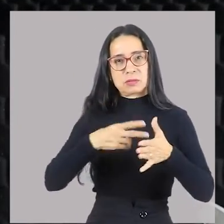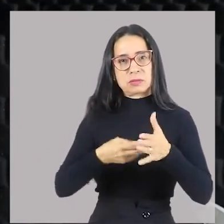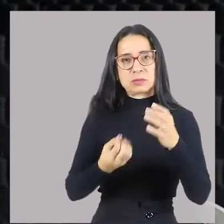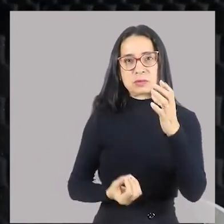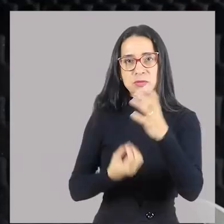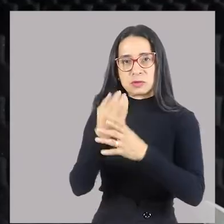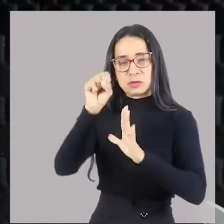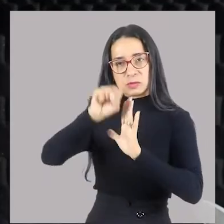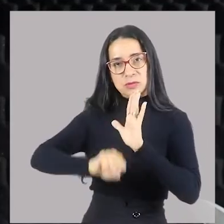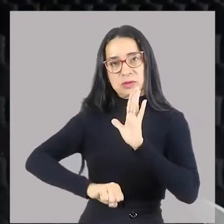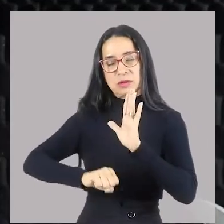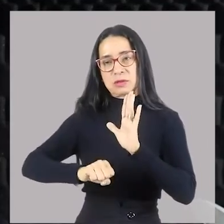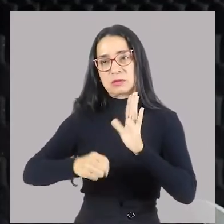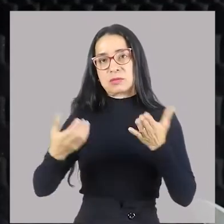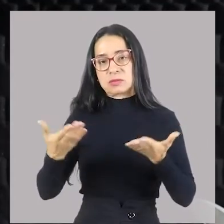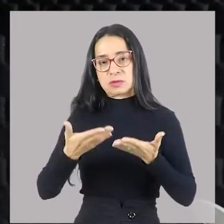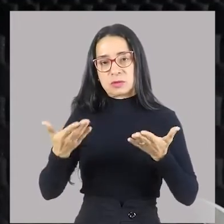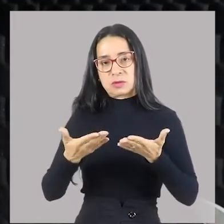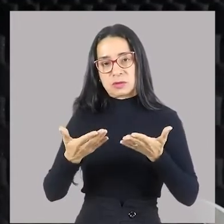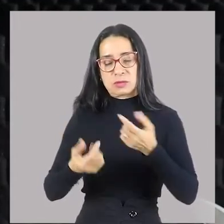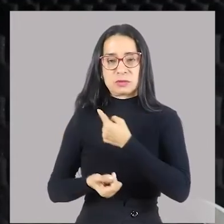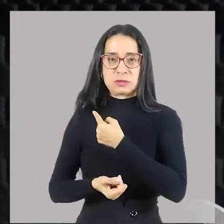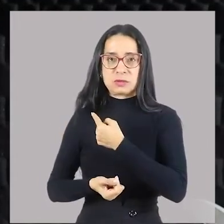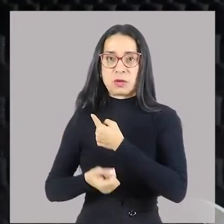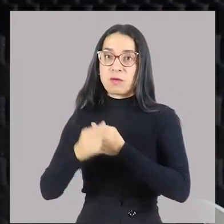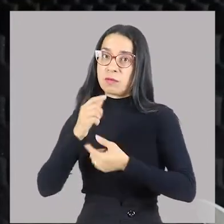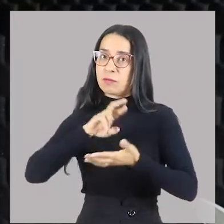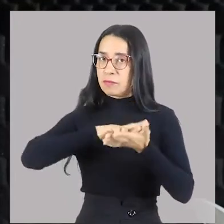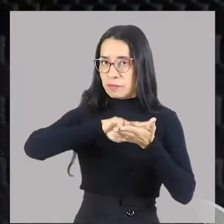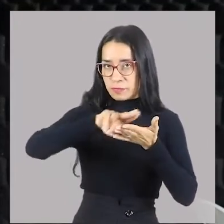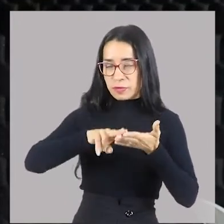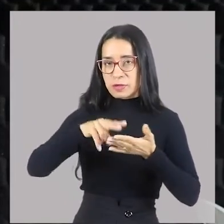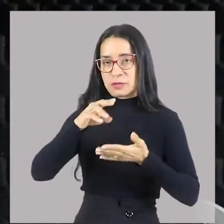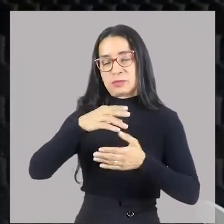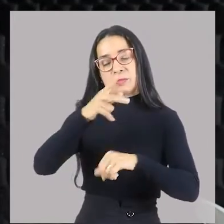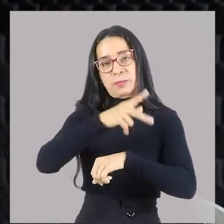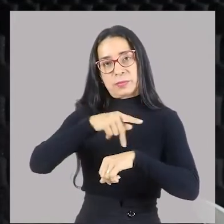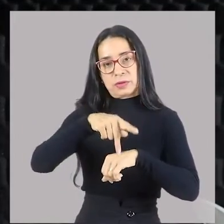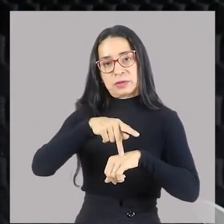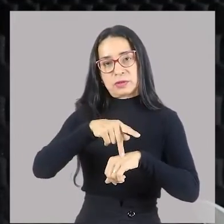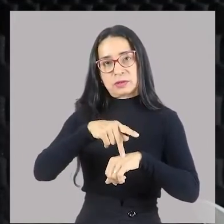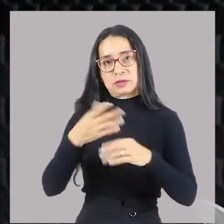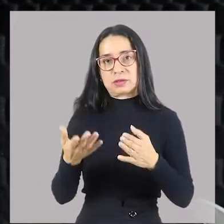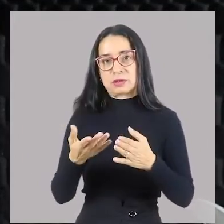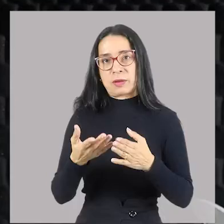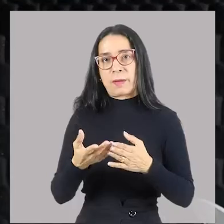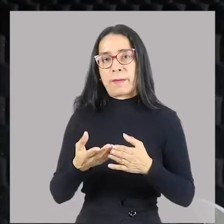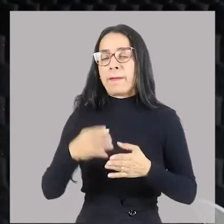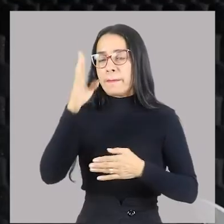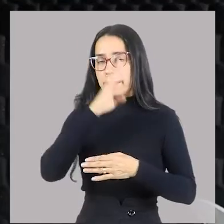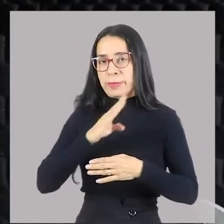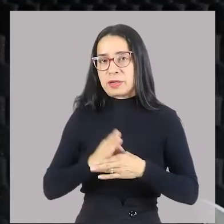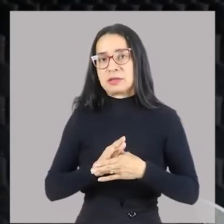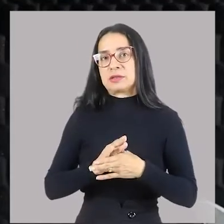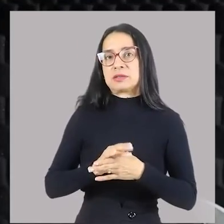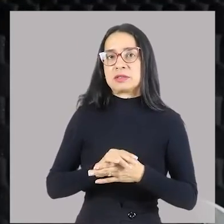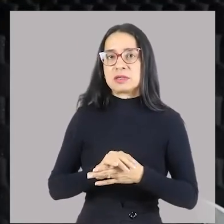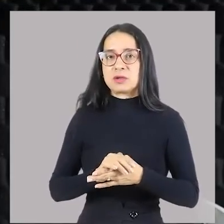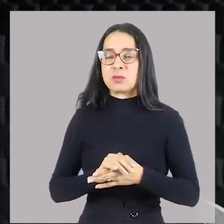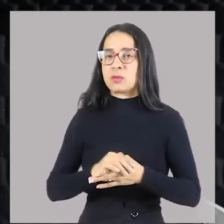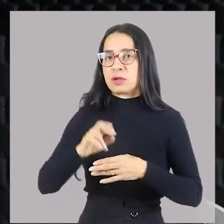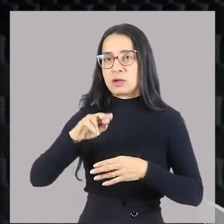atual? Brasil, Rússia, Índia, China e, por último, a África do Sul. Todos são tidos e considerados